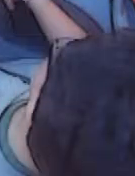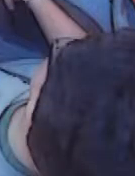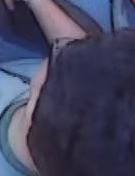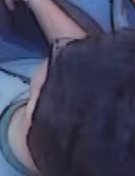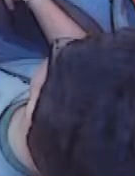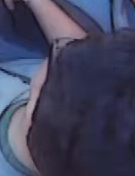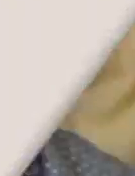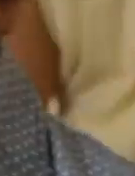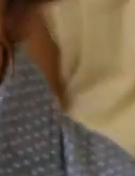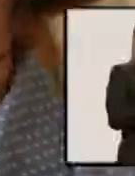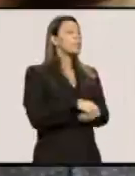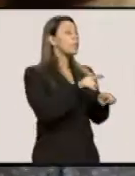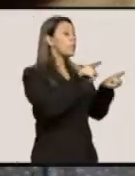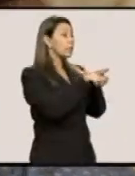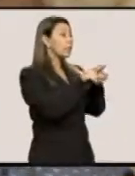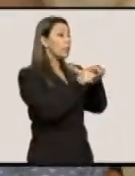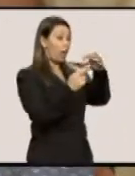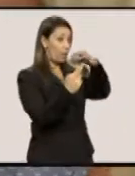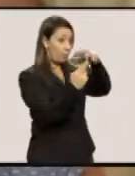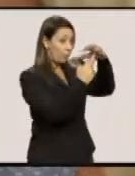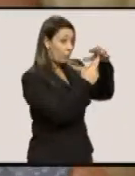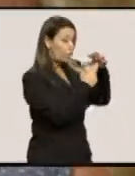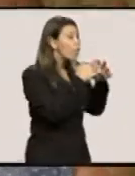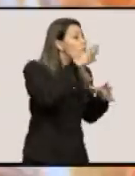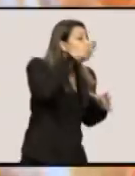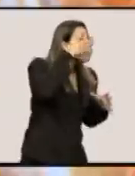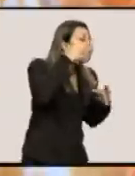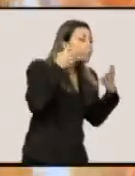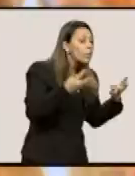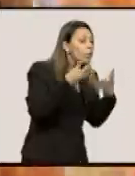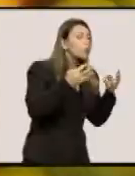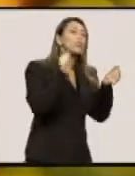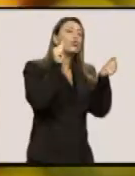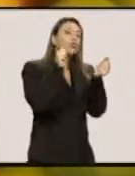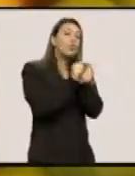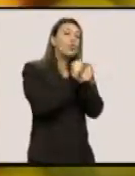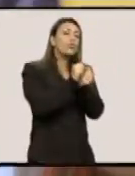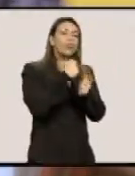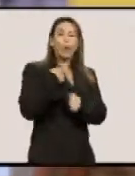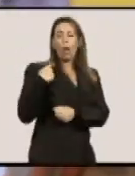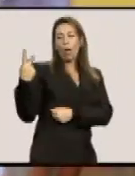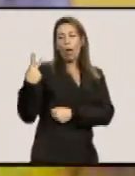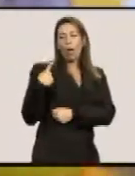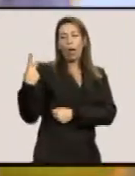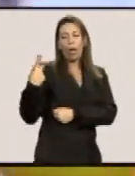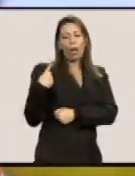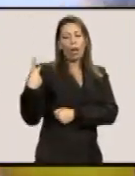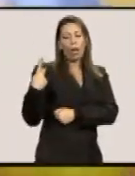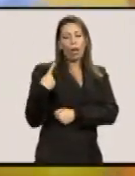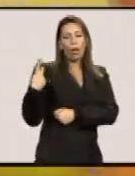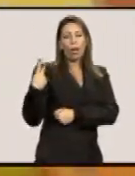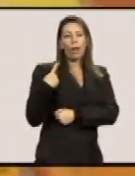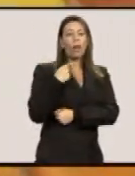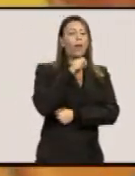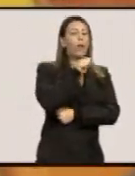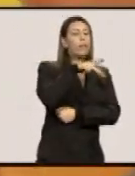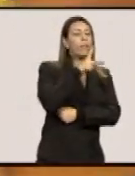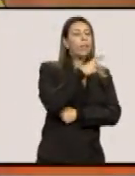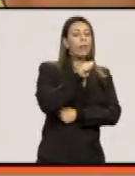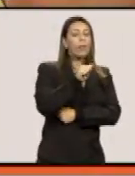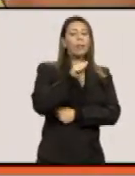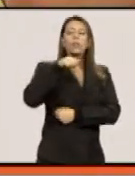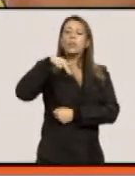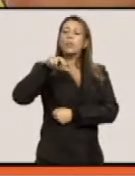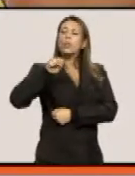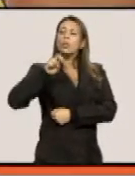Aninha conversa com a família. E feira agora vai ter sempre Aninha ao lado de Suzana. Dia ensolarado. Aninha e Suzana